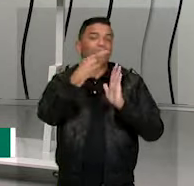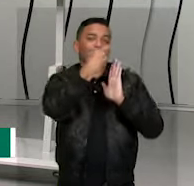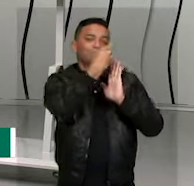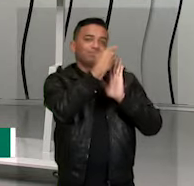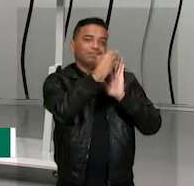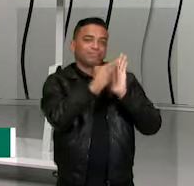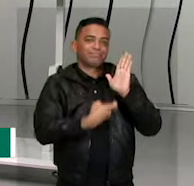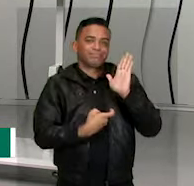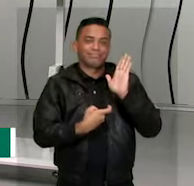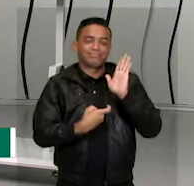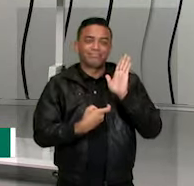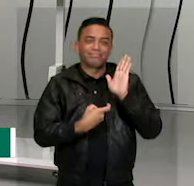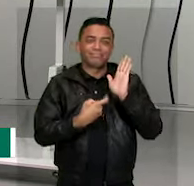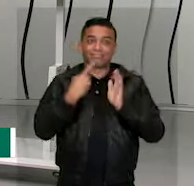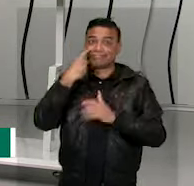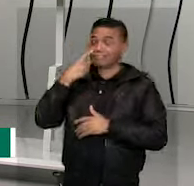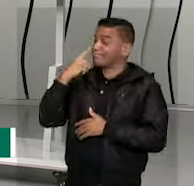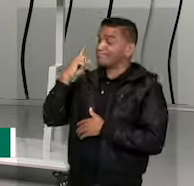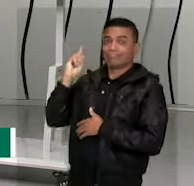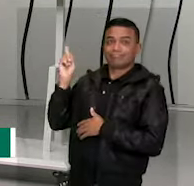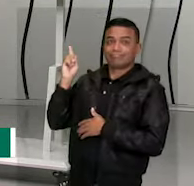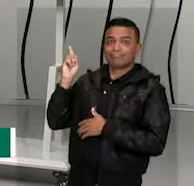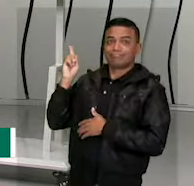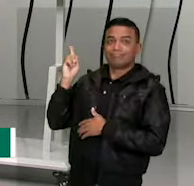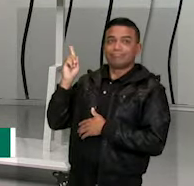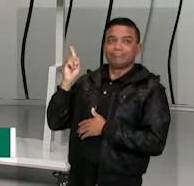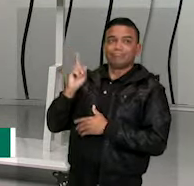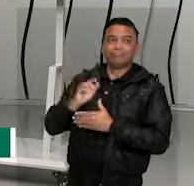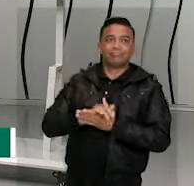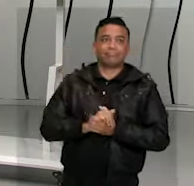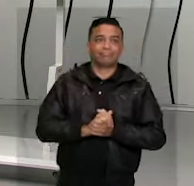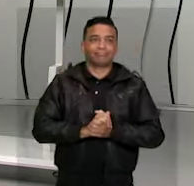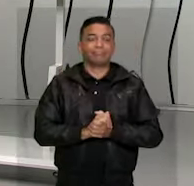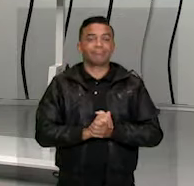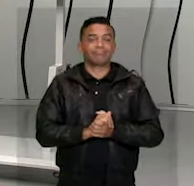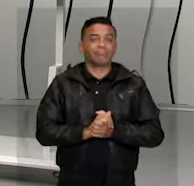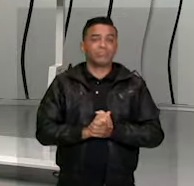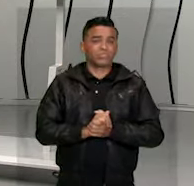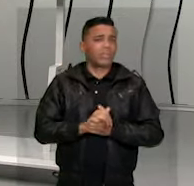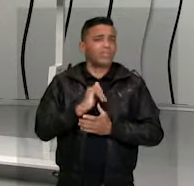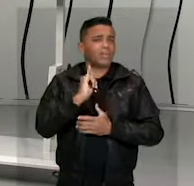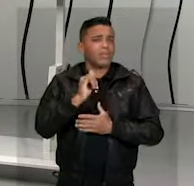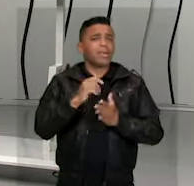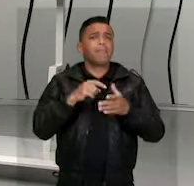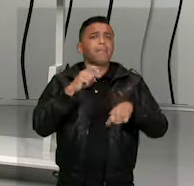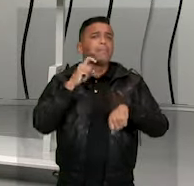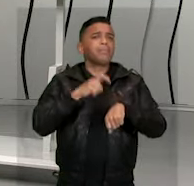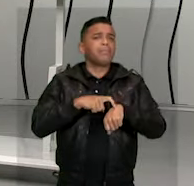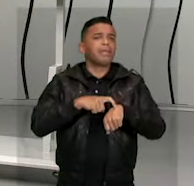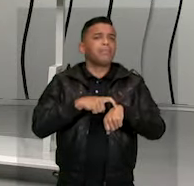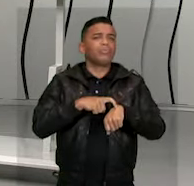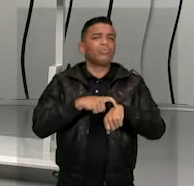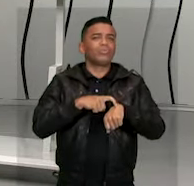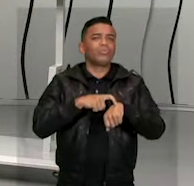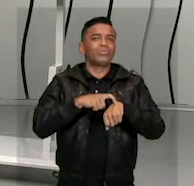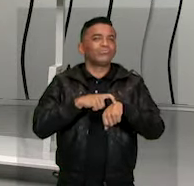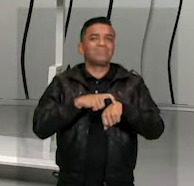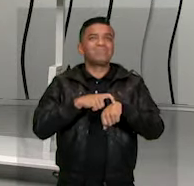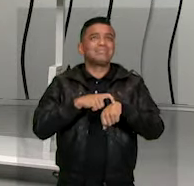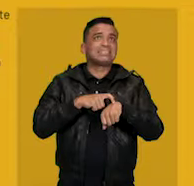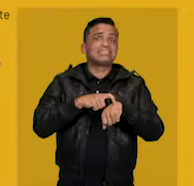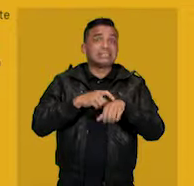que é o alfaiate valente. Como eu disse para vocês, ele tem uma demarcação de tempo difusa.